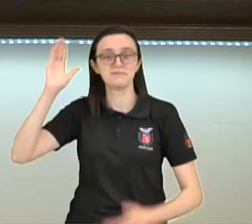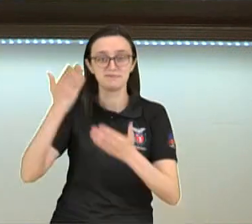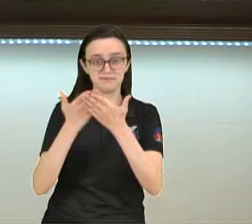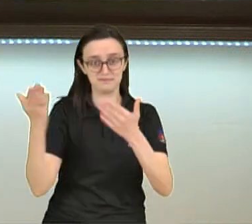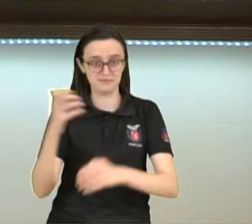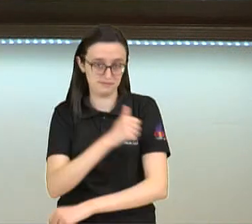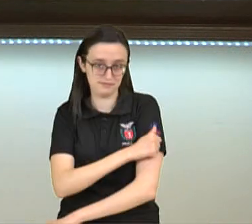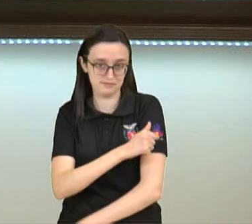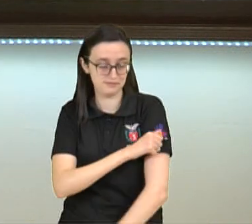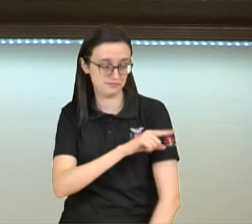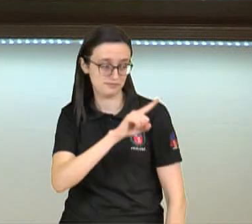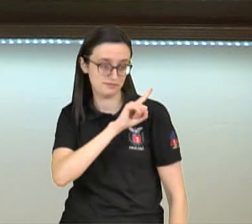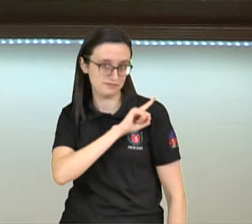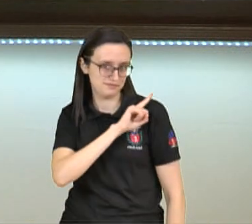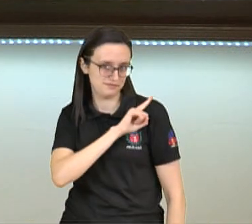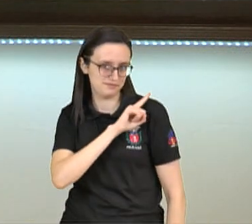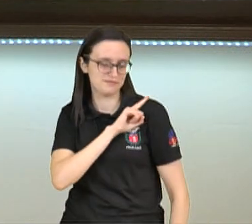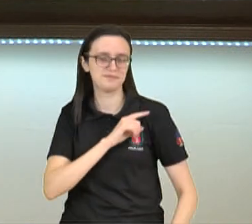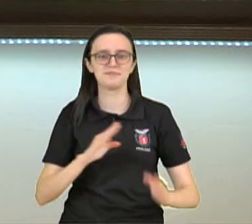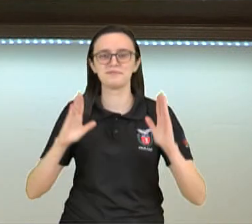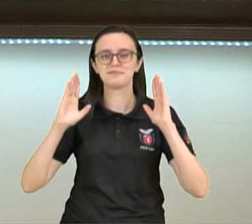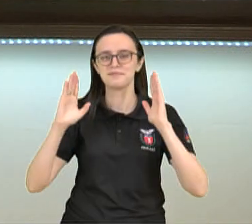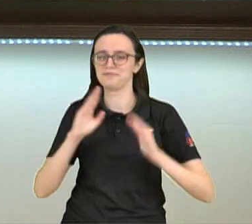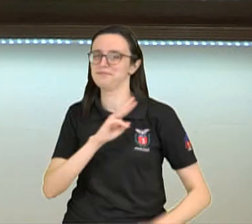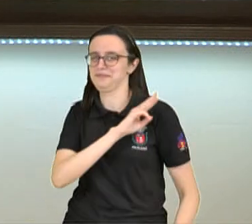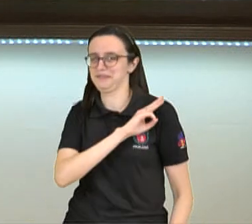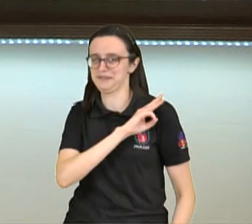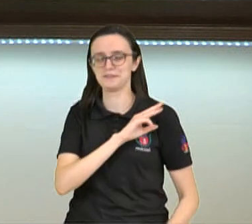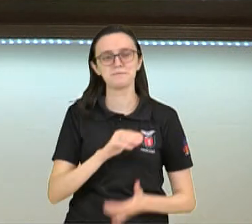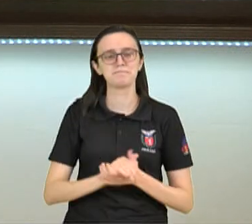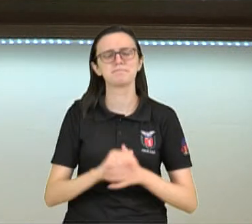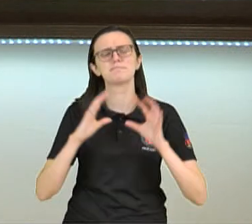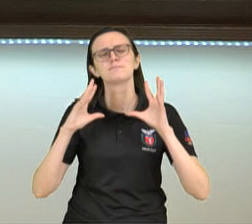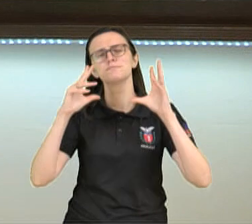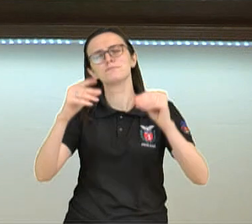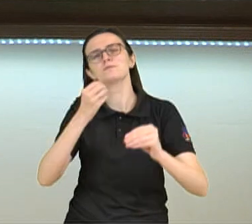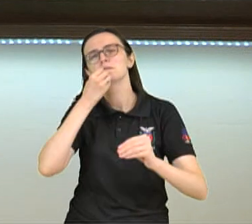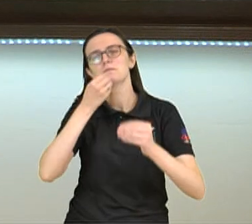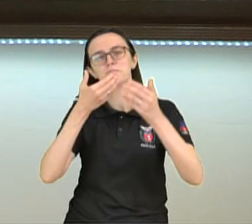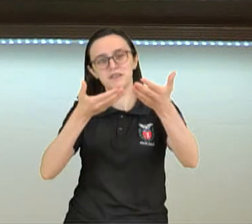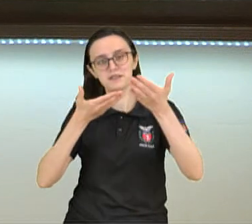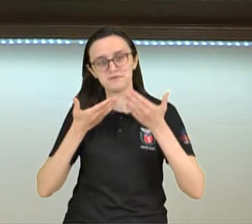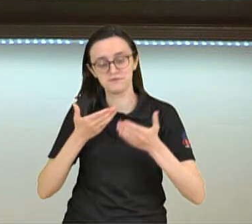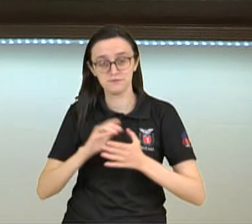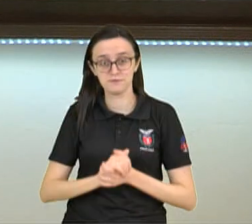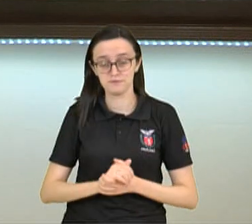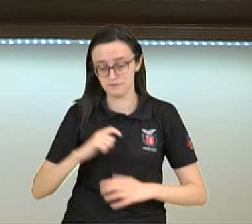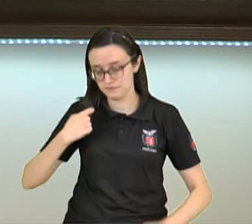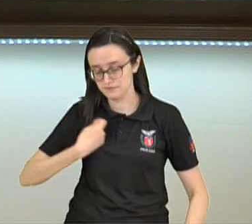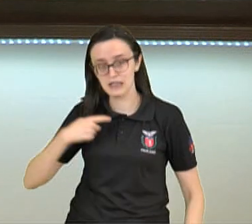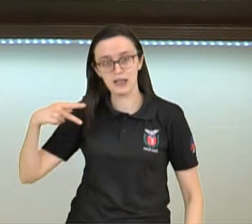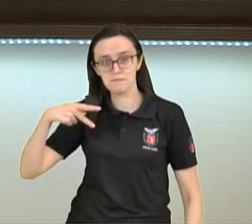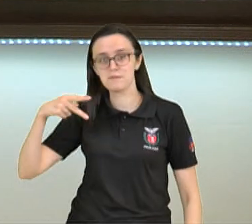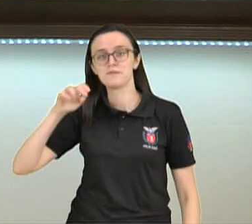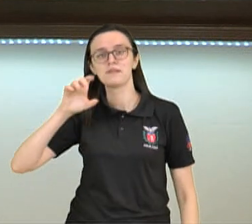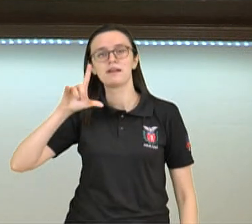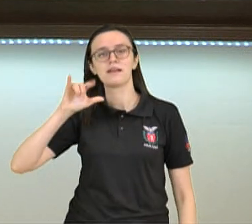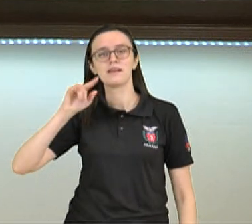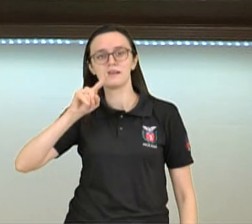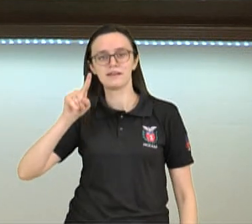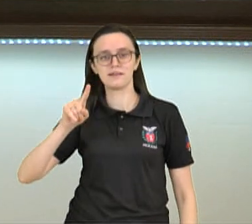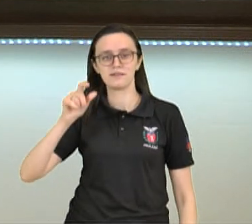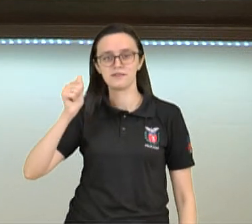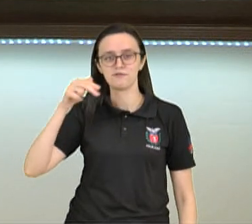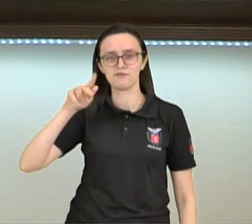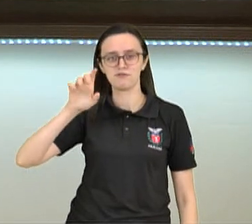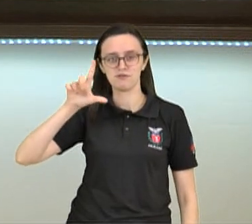estudiantes da primeira série da Enseñanza Media. Sejam todos bem-vindos. Eu sou a professora Elisângela e vou